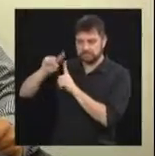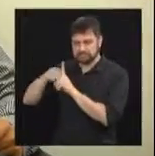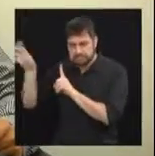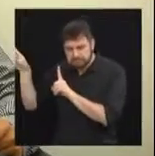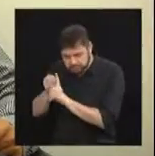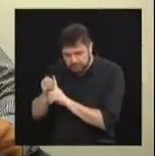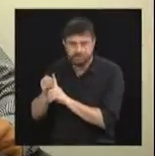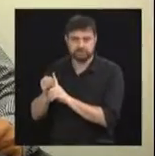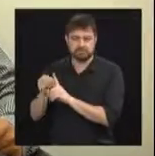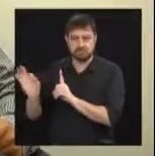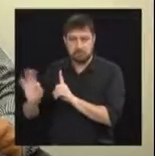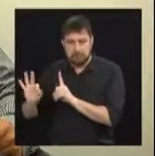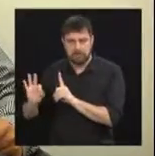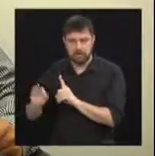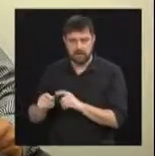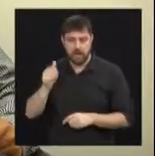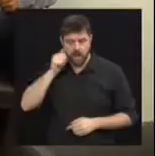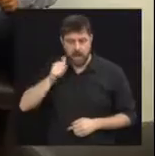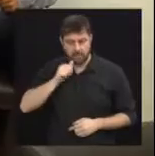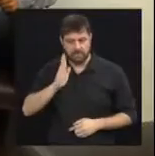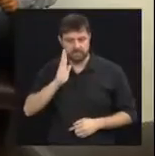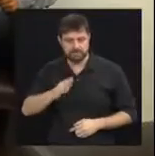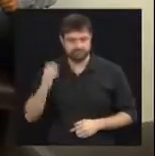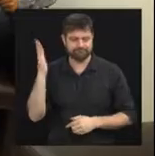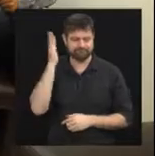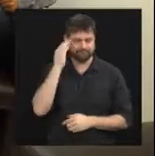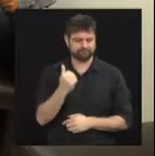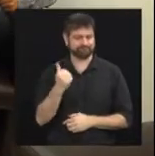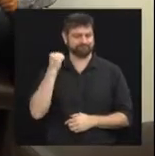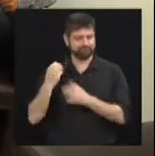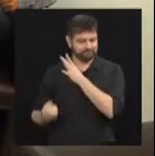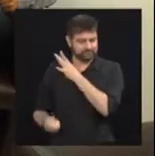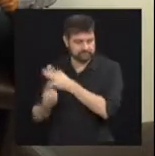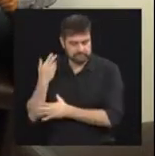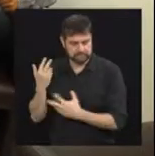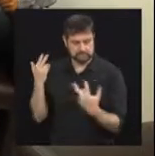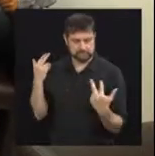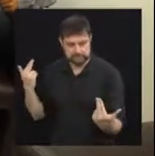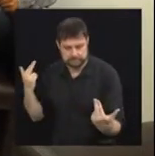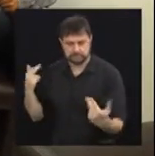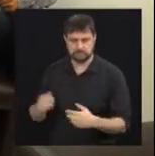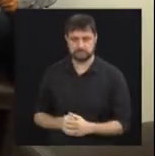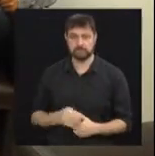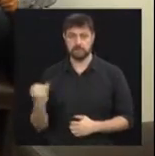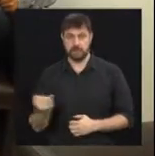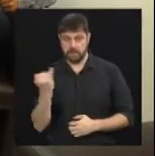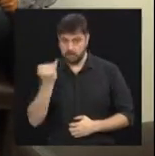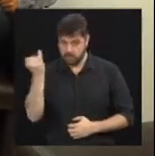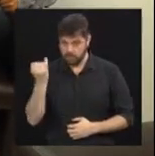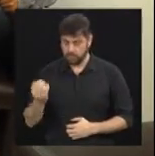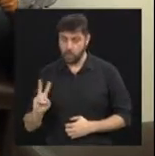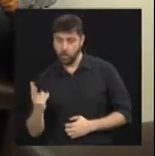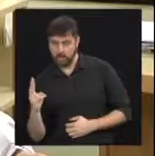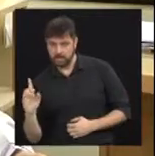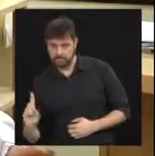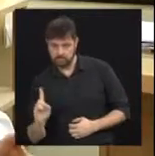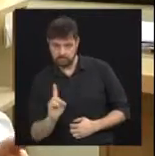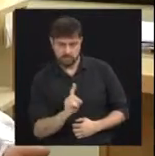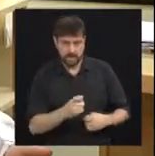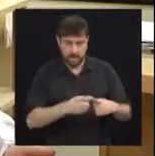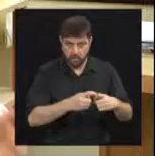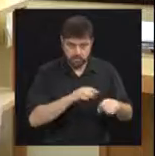ao ginecologista? Ela já deve se preparar? Sim, nessas situações é importante que o casal converse com o